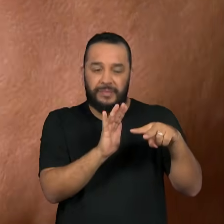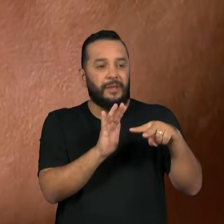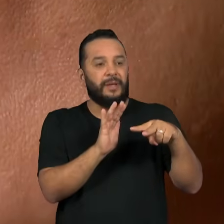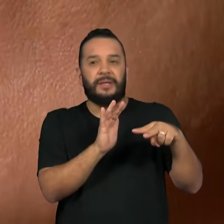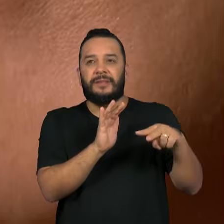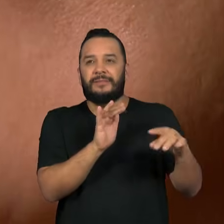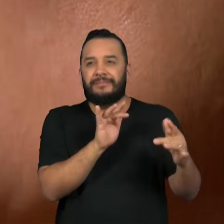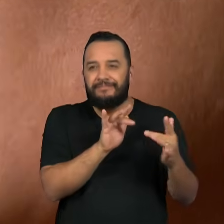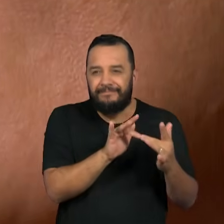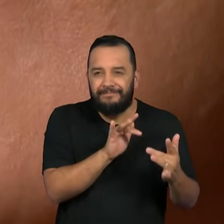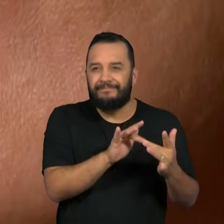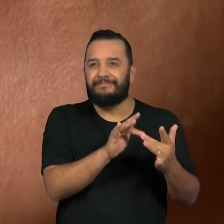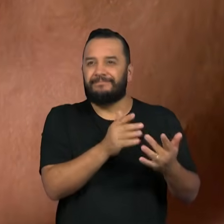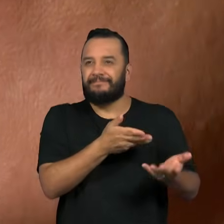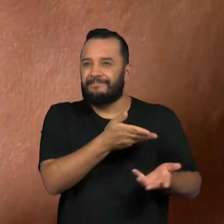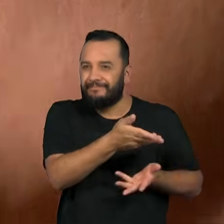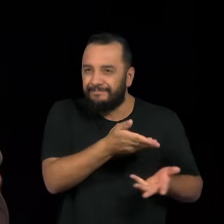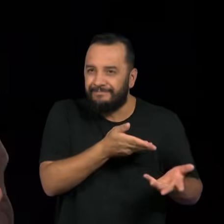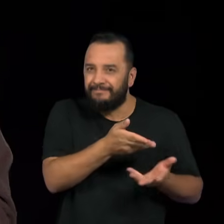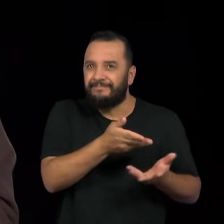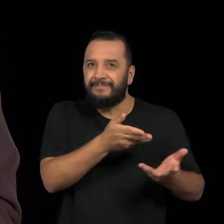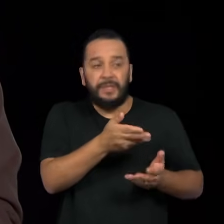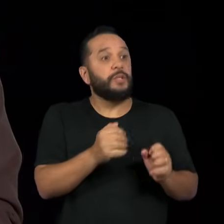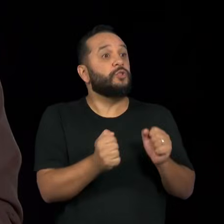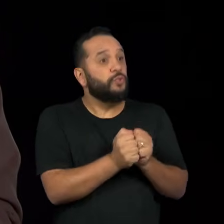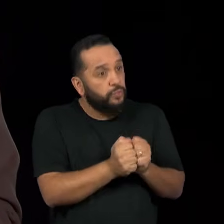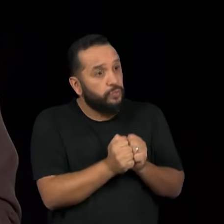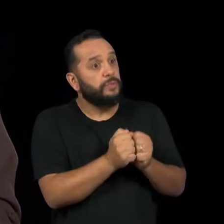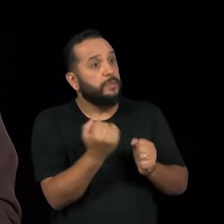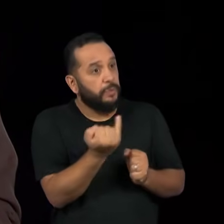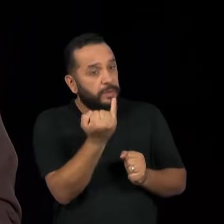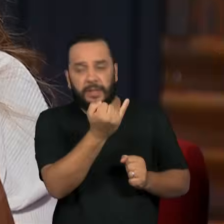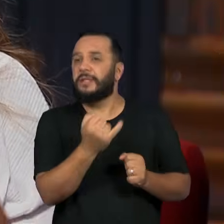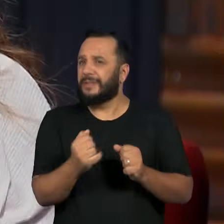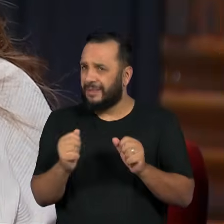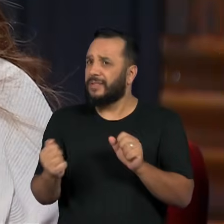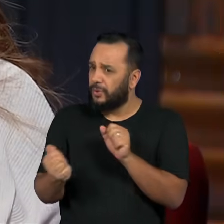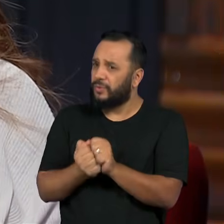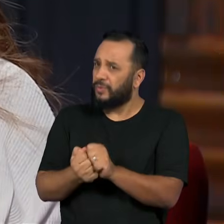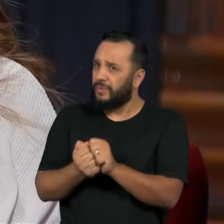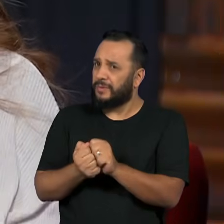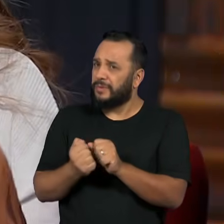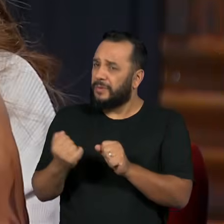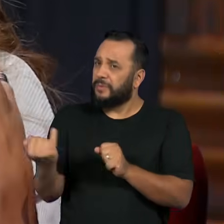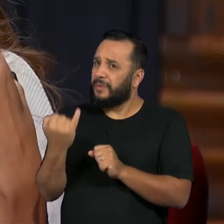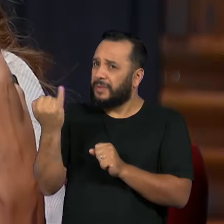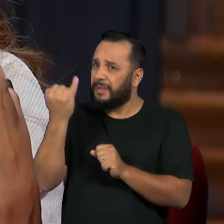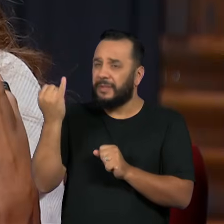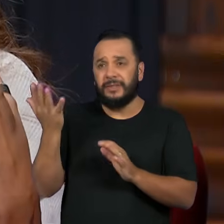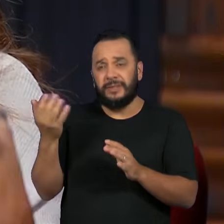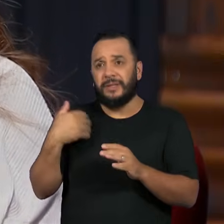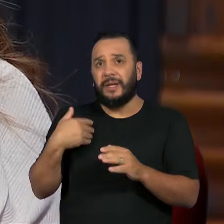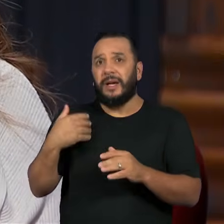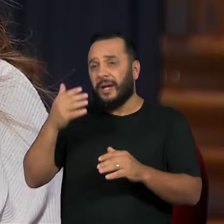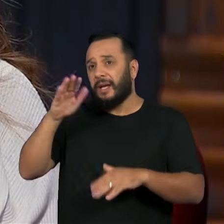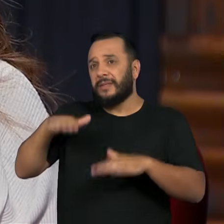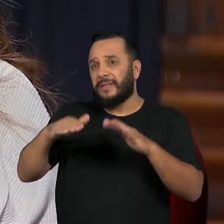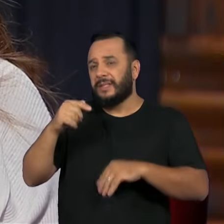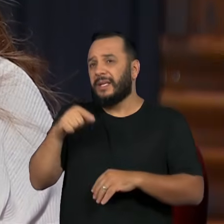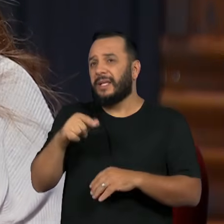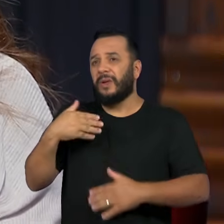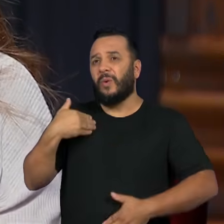ficar presente, Sim, de reconhecer. de olhar, de estar. Estar. Né? Junto dessa pessoa, mesmo que ela esteja com um corpo